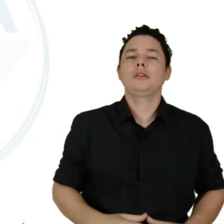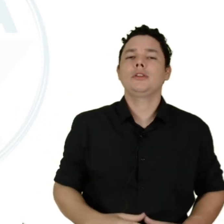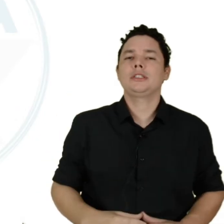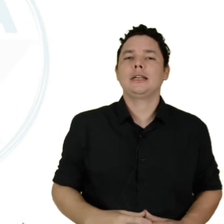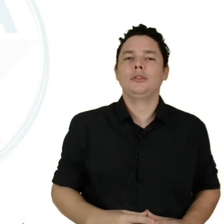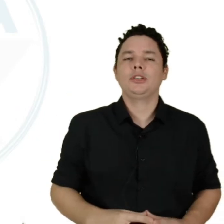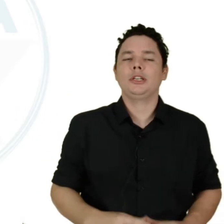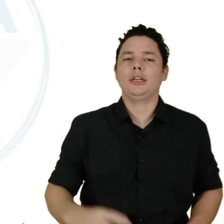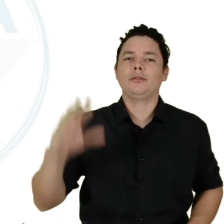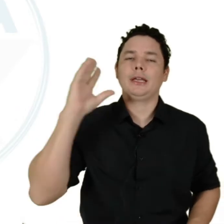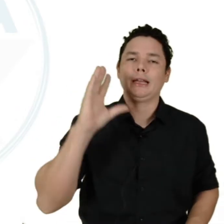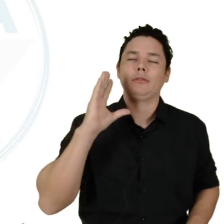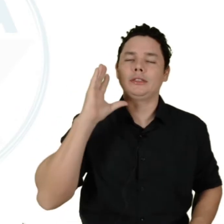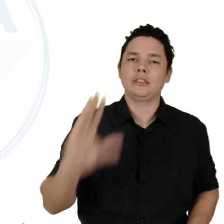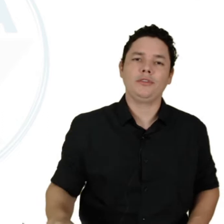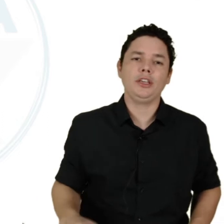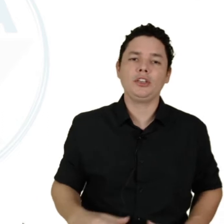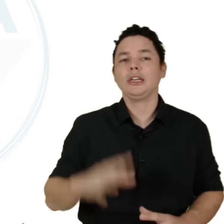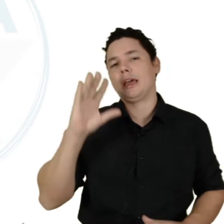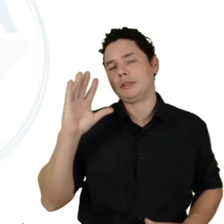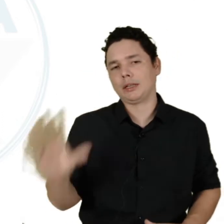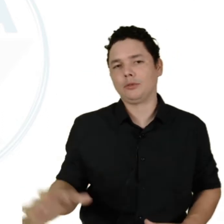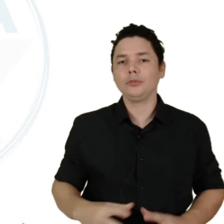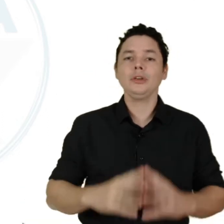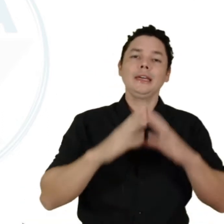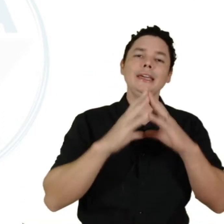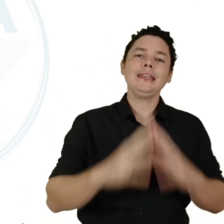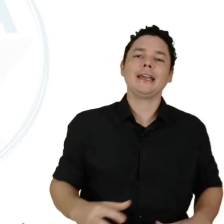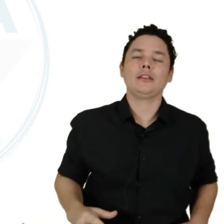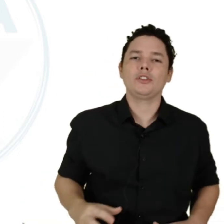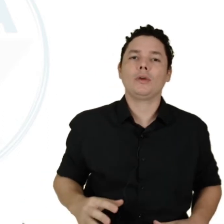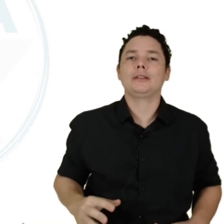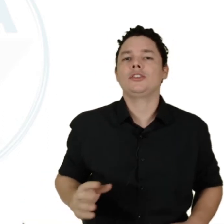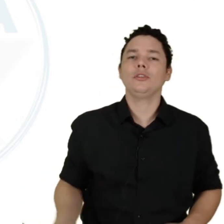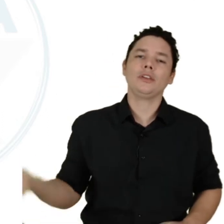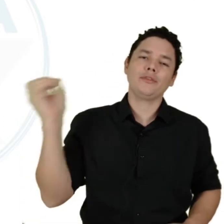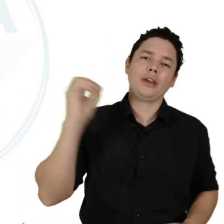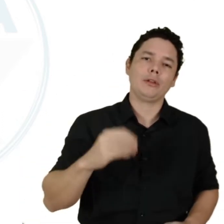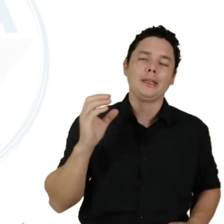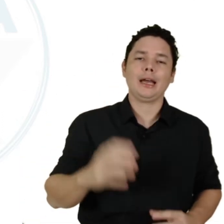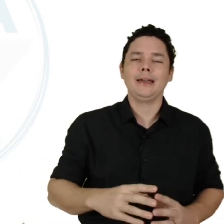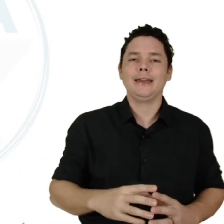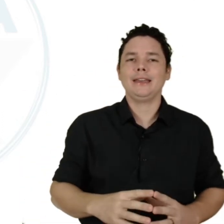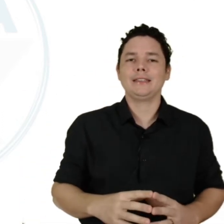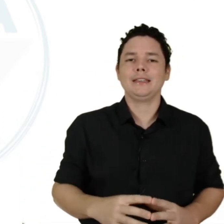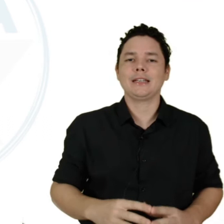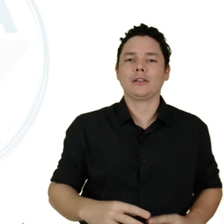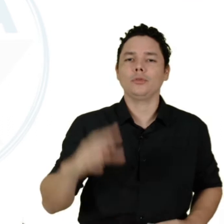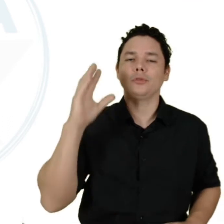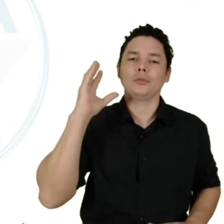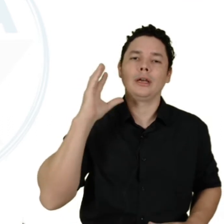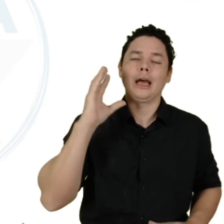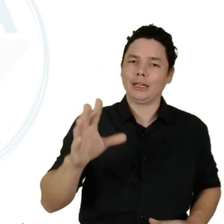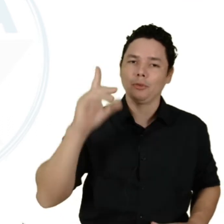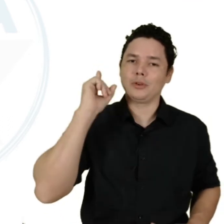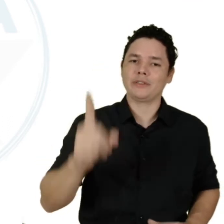Concurso Tribunal de Justiça do Rio de Janeiro, Decreto-Lei 220, que é o Estatuto, e Decreto 2479, que vai regulamentar esse